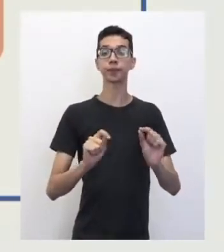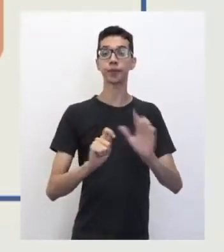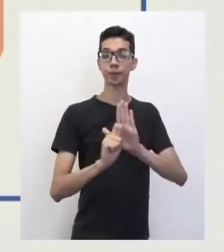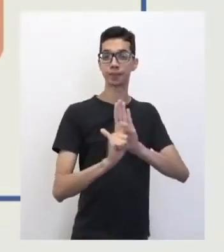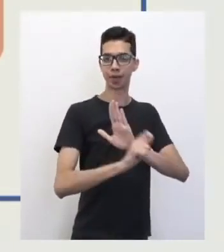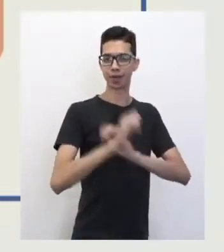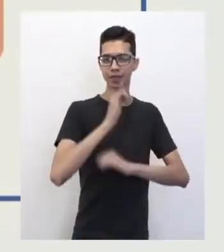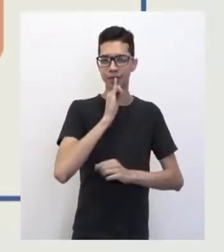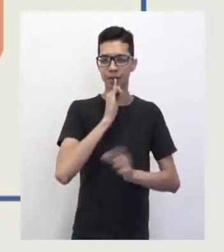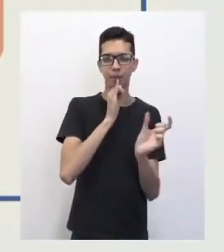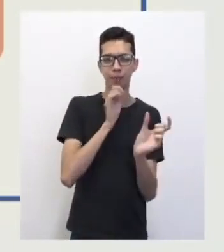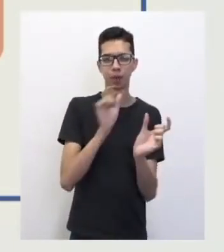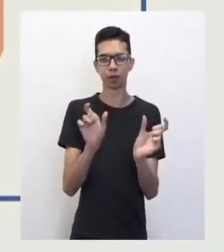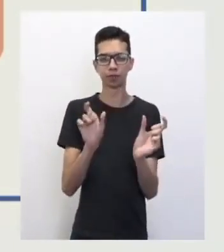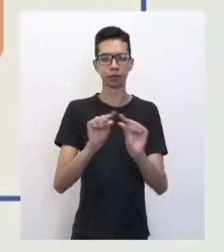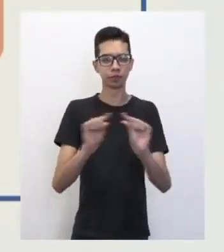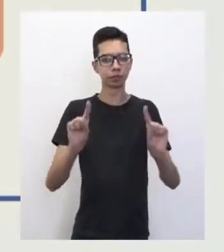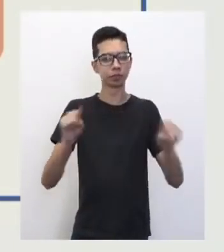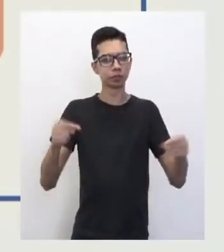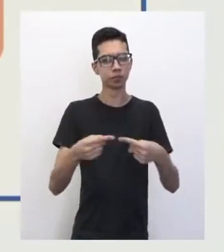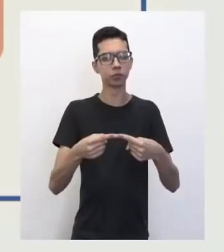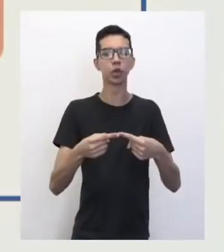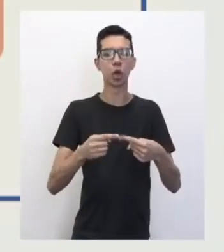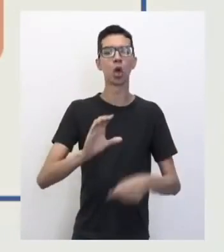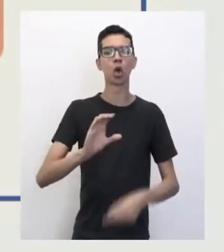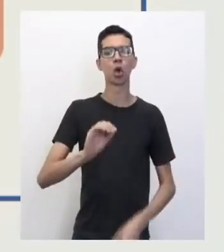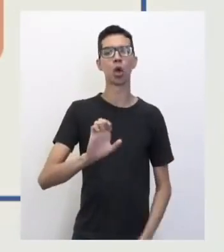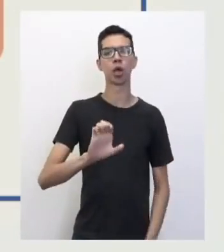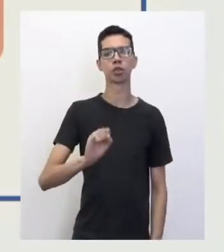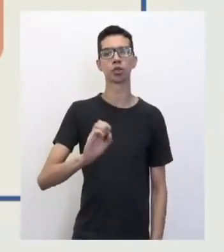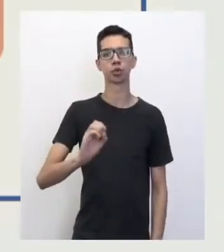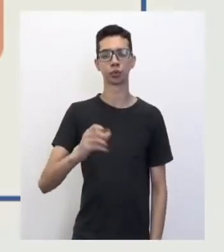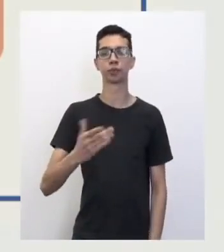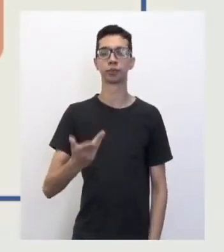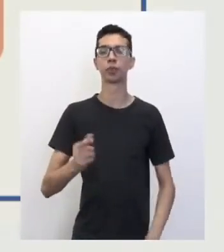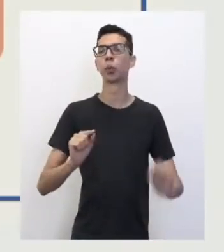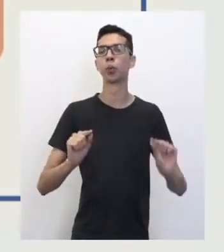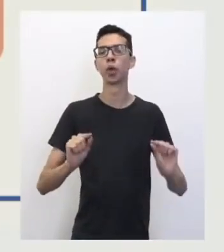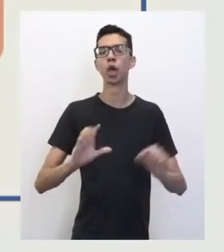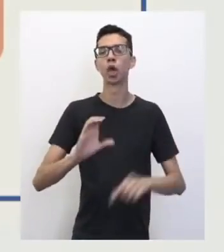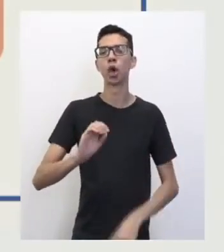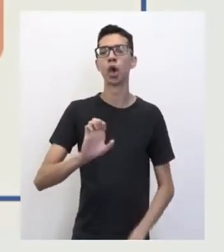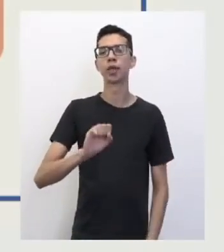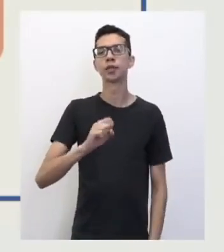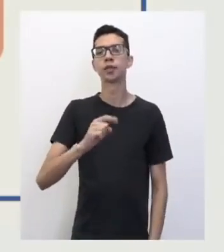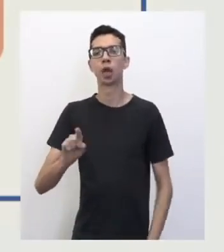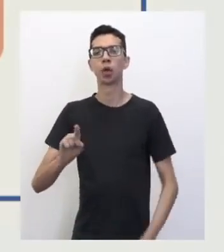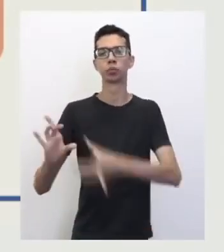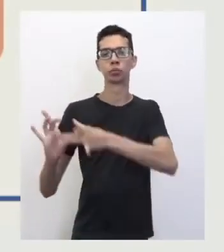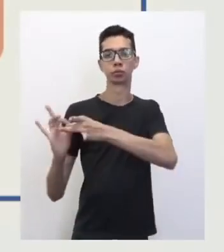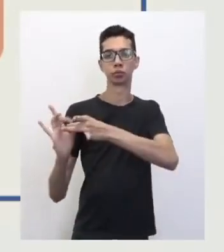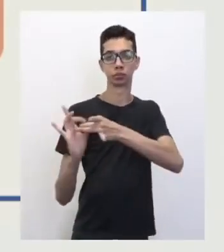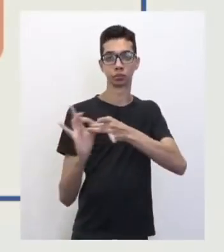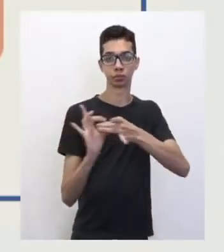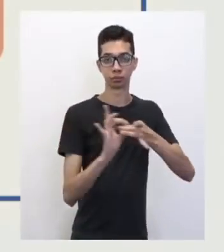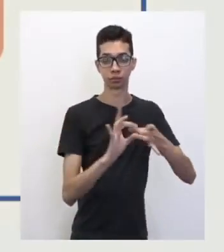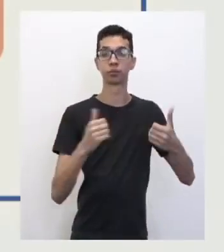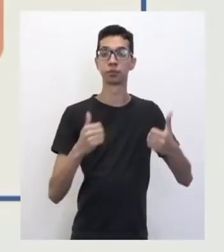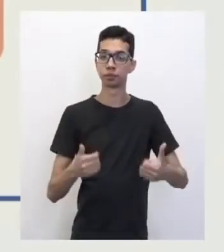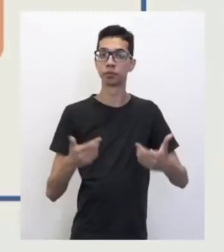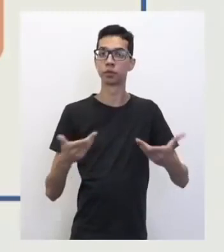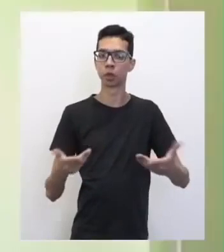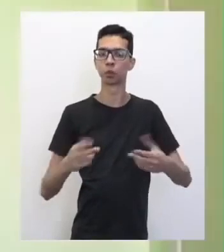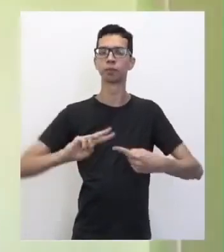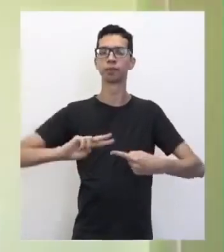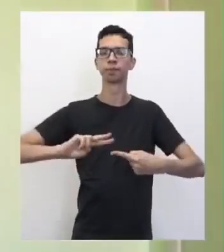partir dessa coesão eu tenho um assunto que vai avançando, eu tenho uma progressão